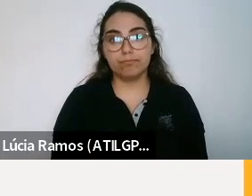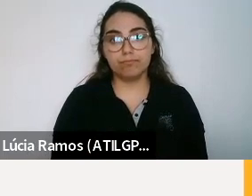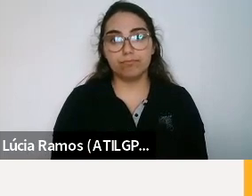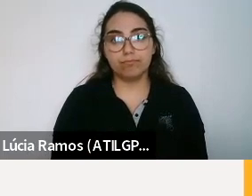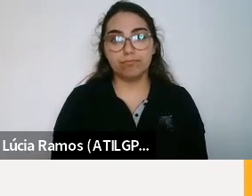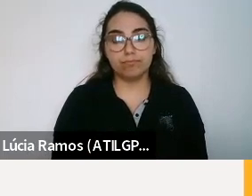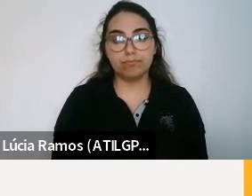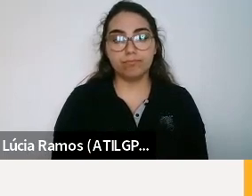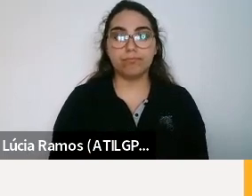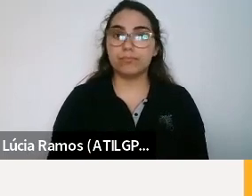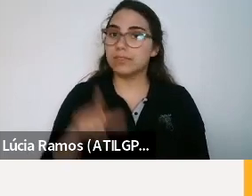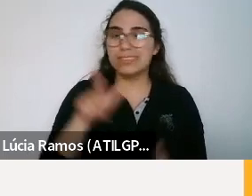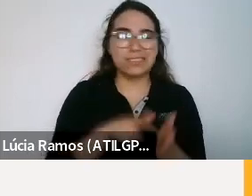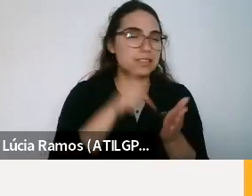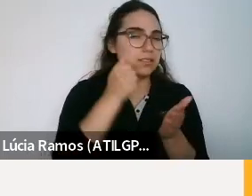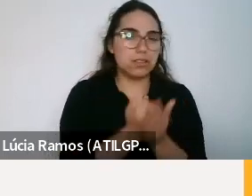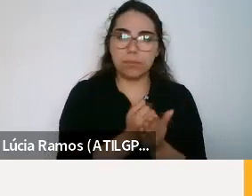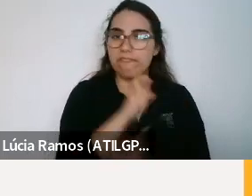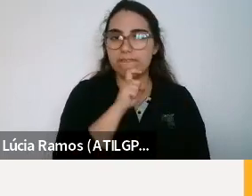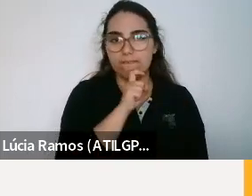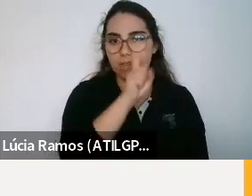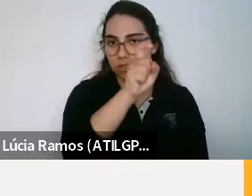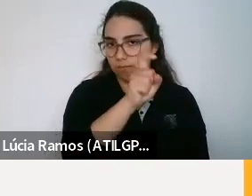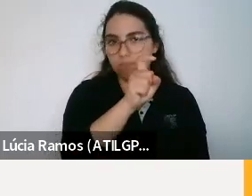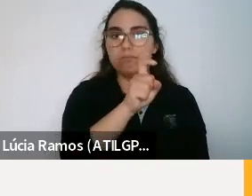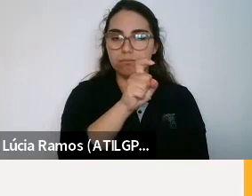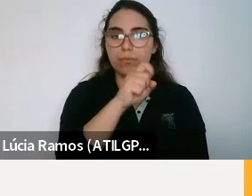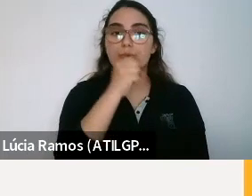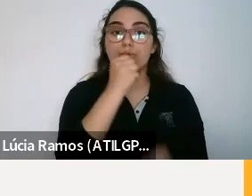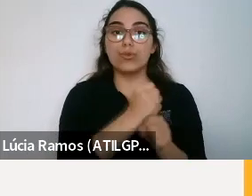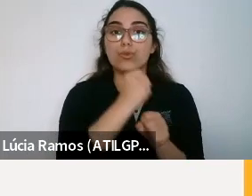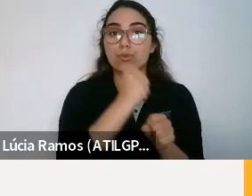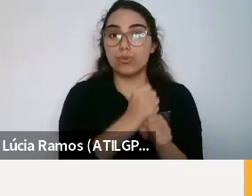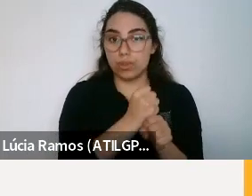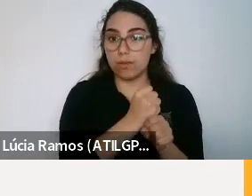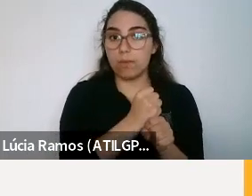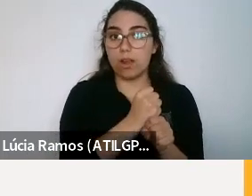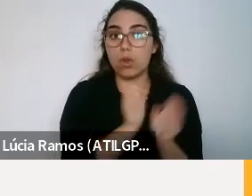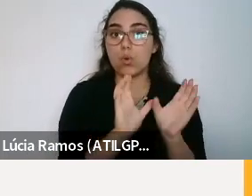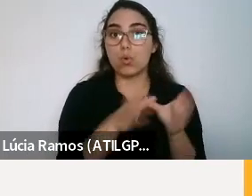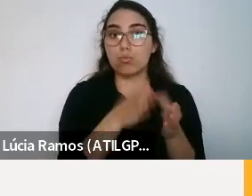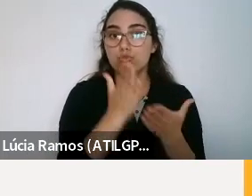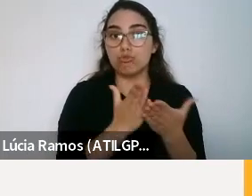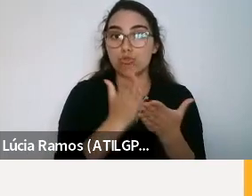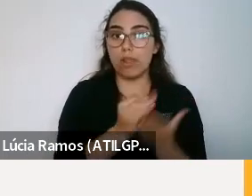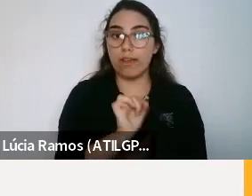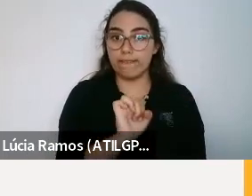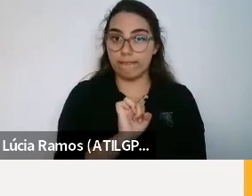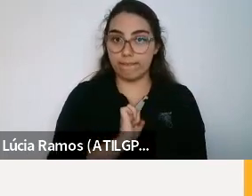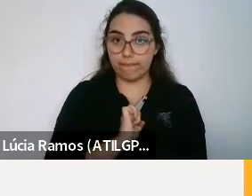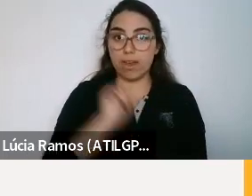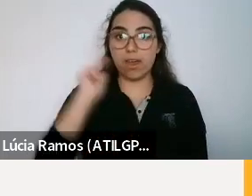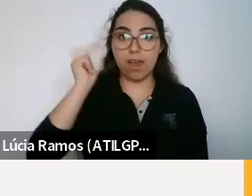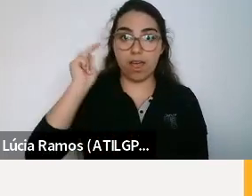Também sempre reportar, portanto, em termos do trabalho que é feito no meu agrupamento, existe ao longo destes